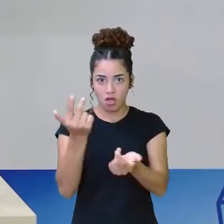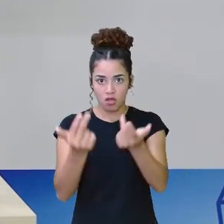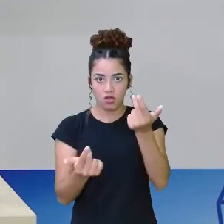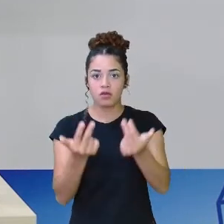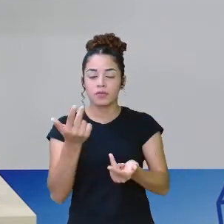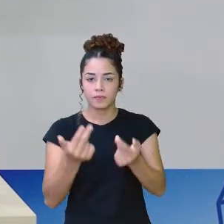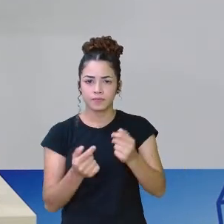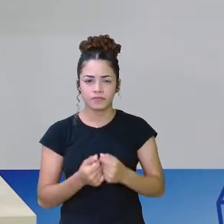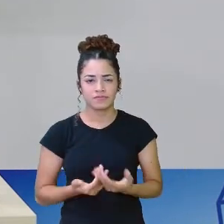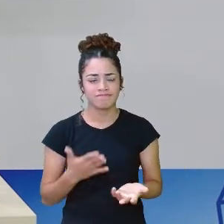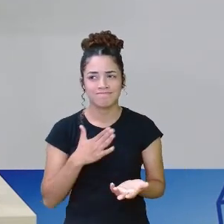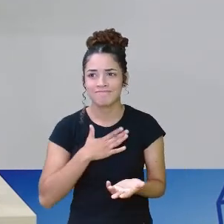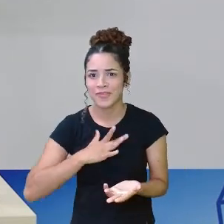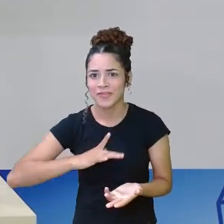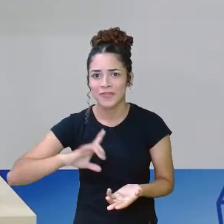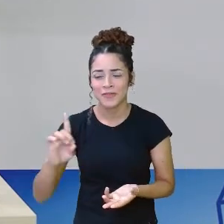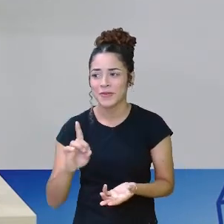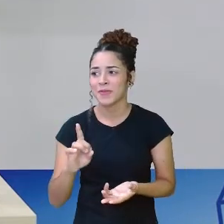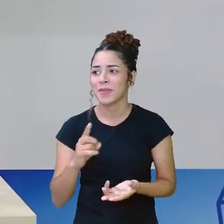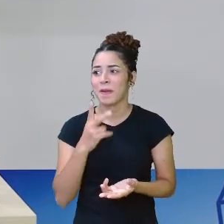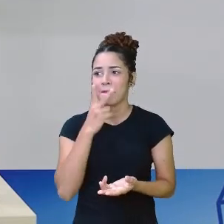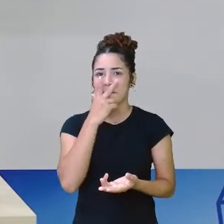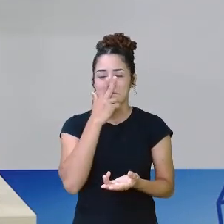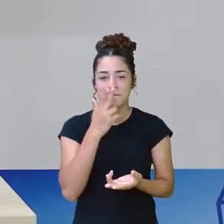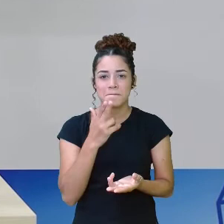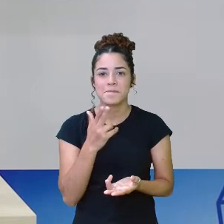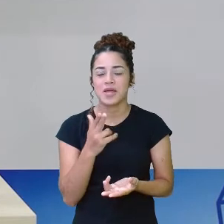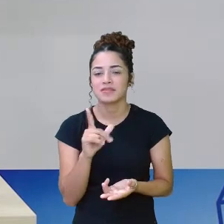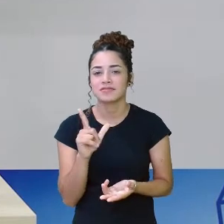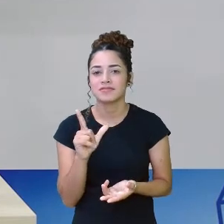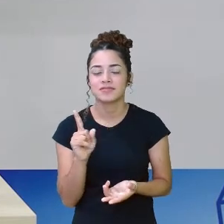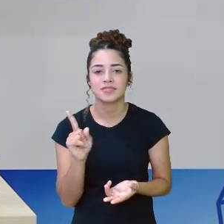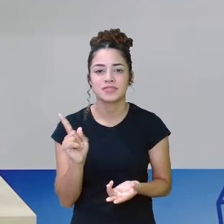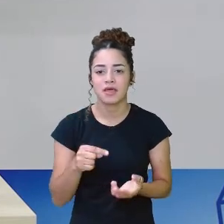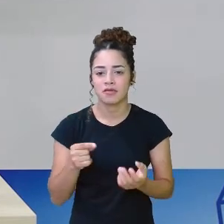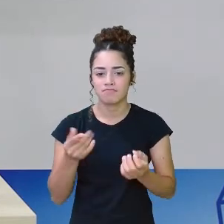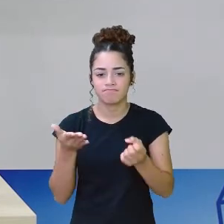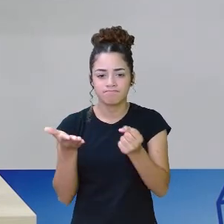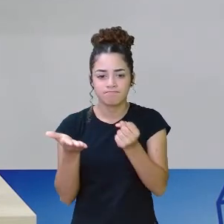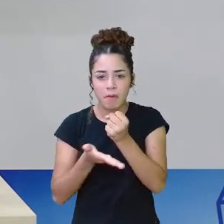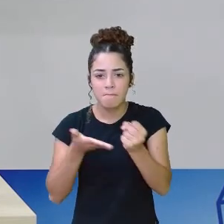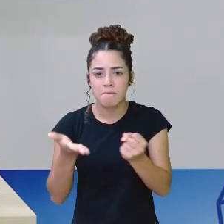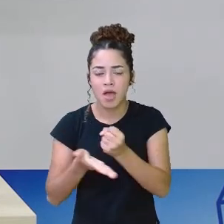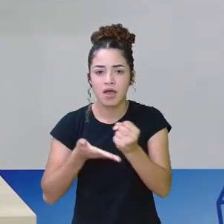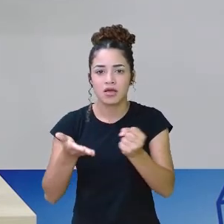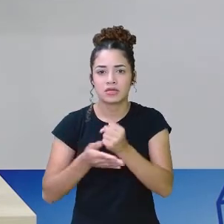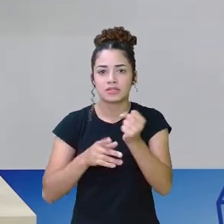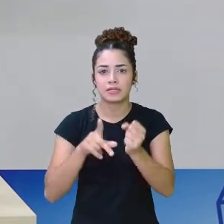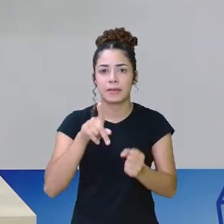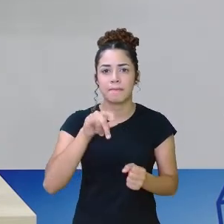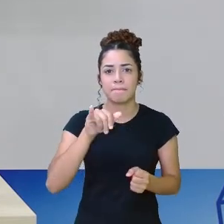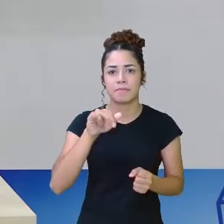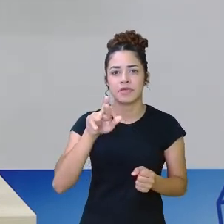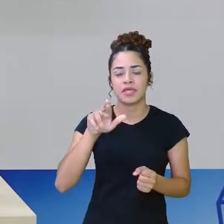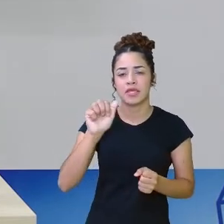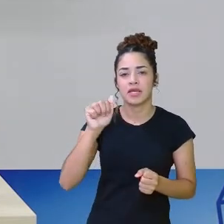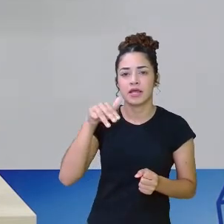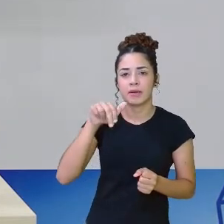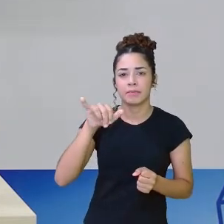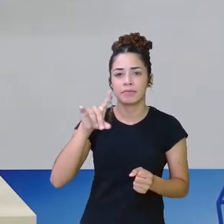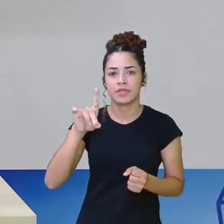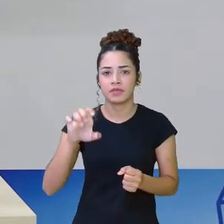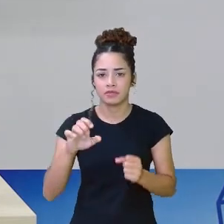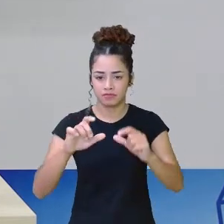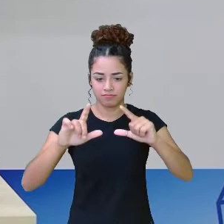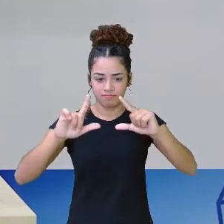professora, parece que é a base de uma pirâmide. Isso é verdade? É. Vai ter